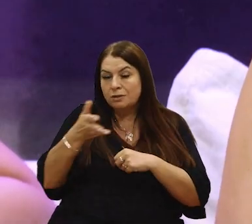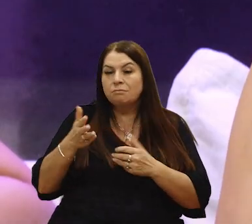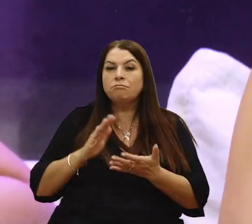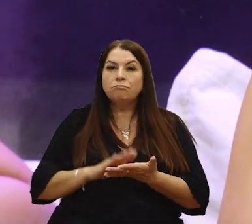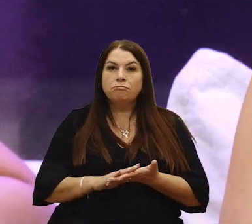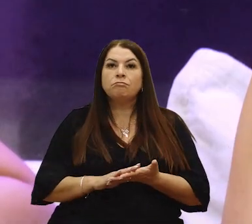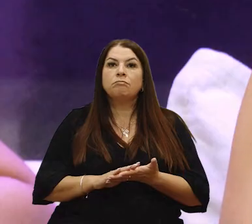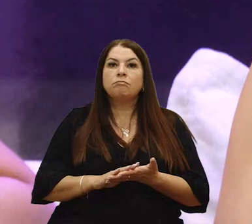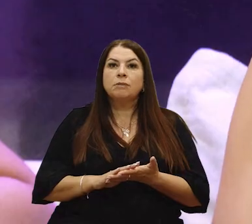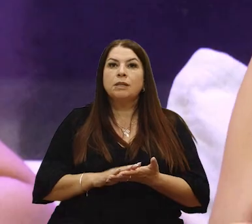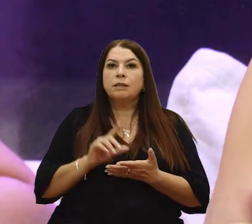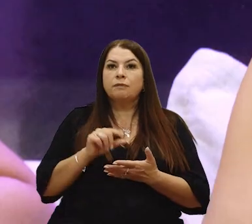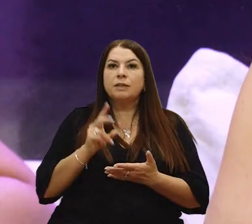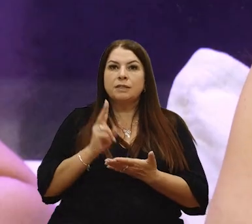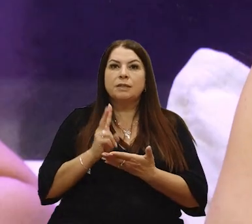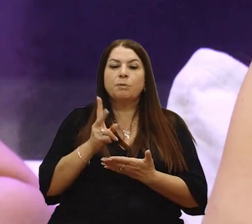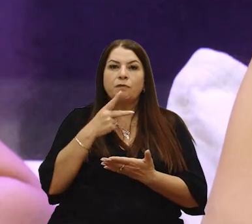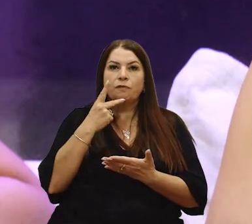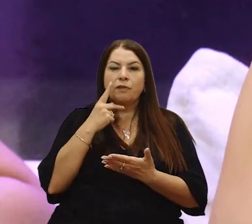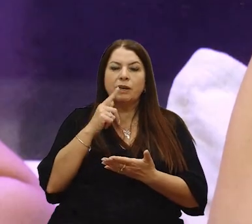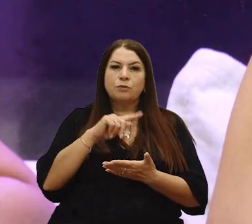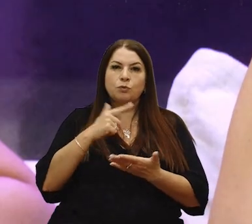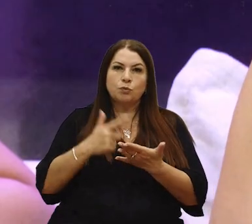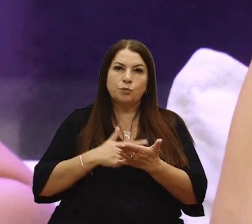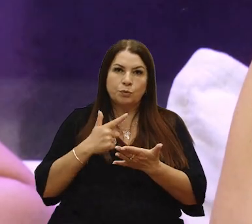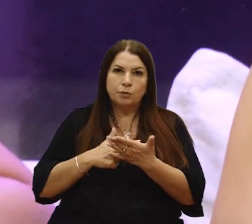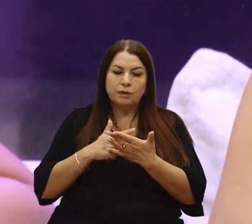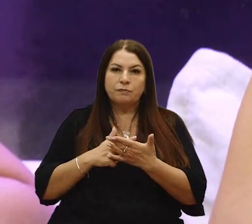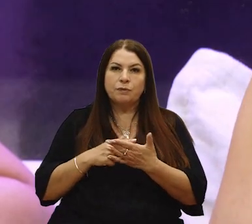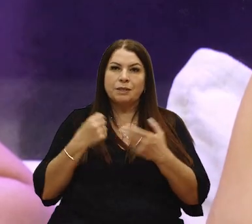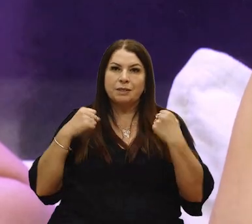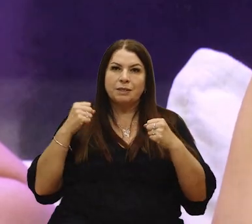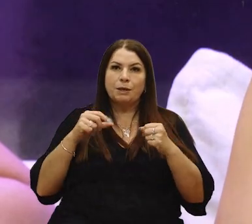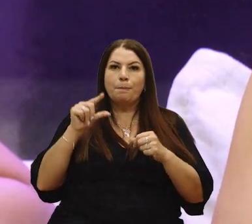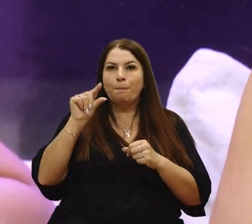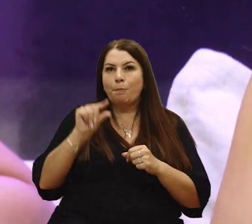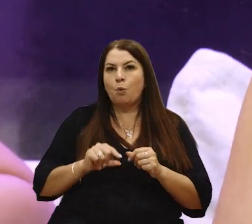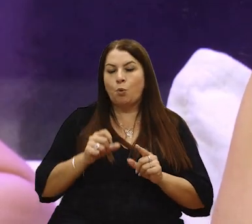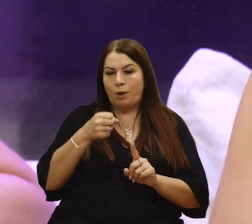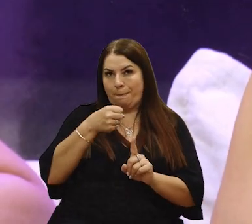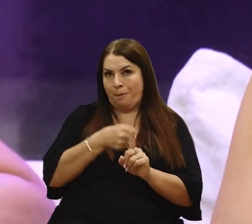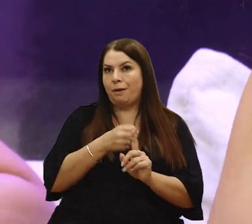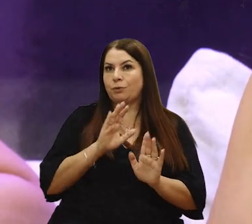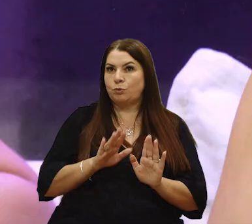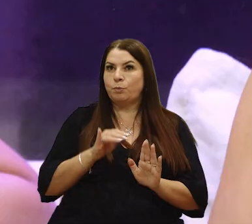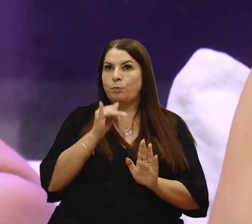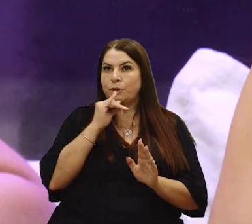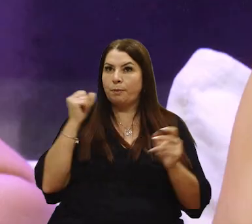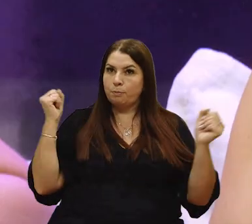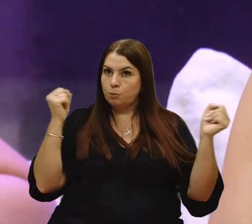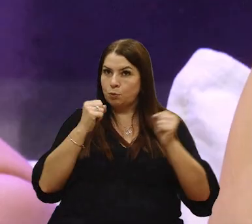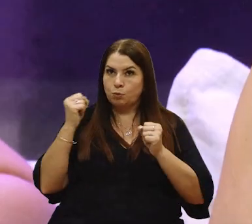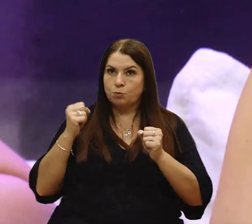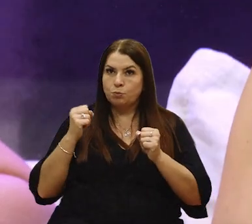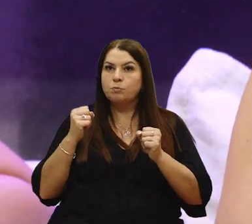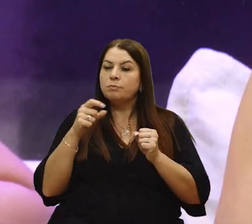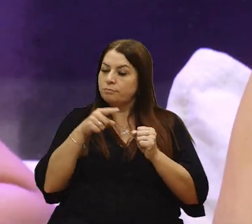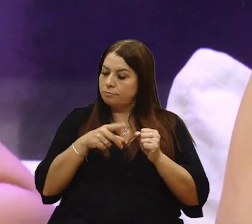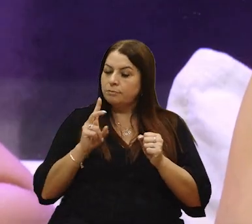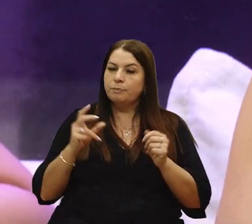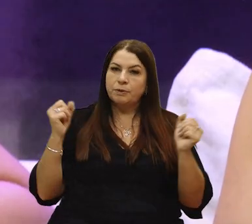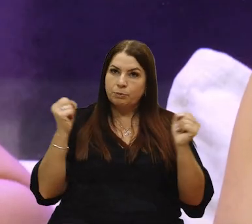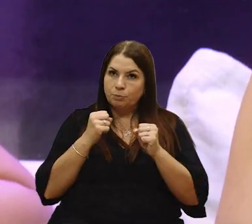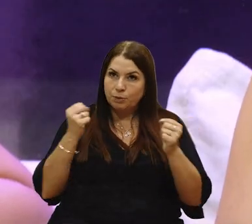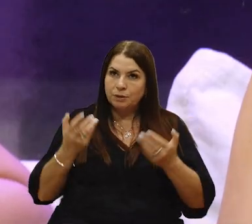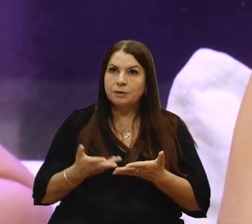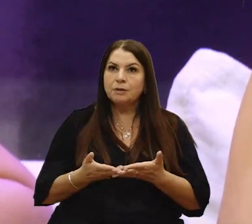as meninas, eu comecei os treinos da forma correta, né, ainda estou ajustando algumas coisas, mas daí tudo começou a fluir melhor, eu não